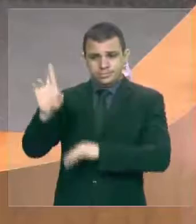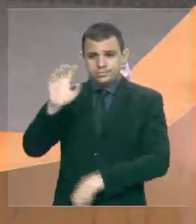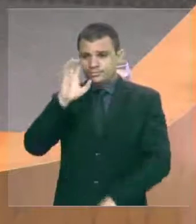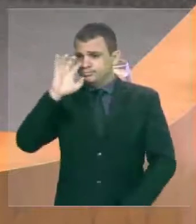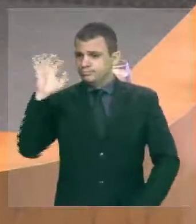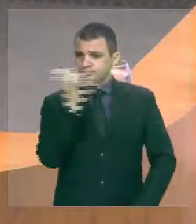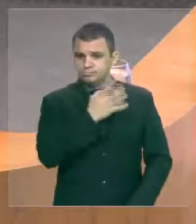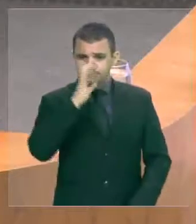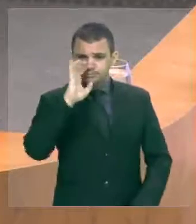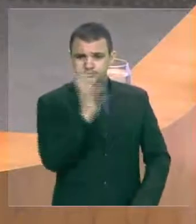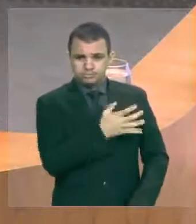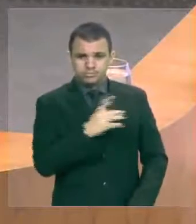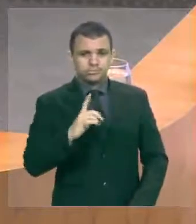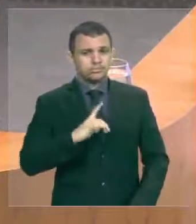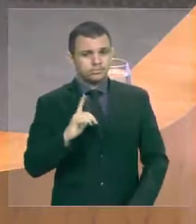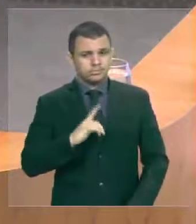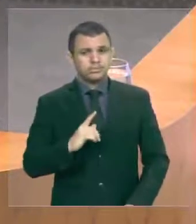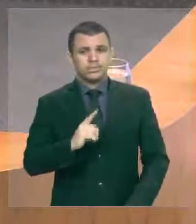ultimamente,